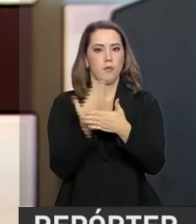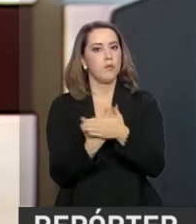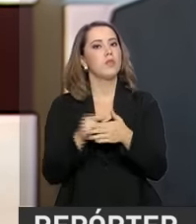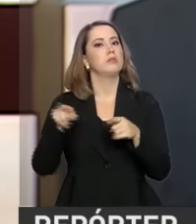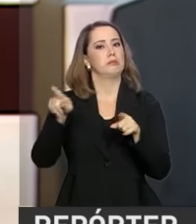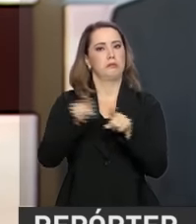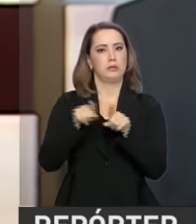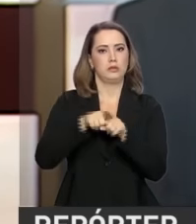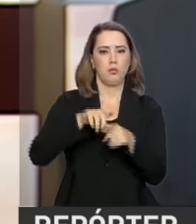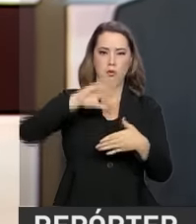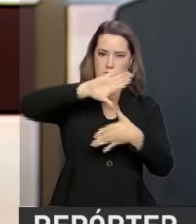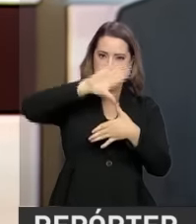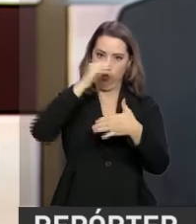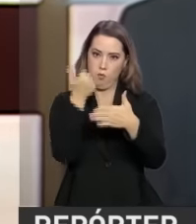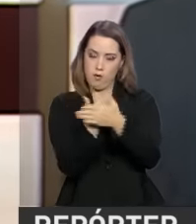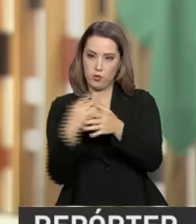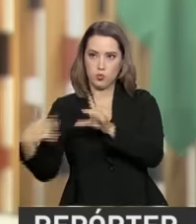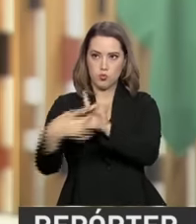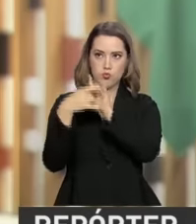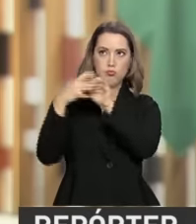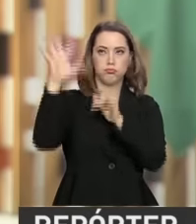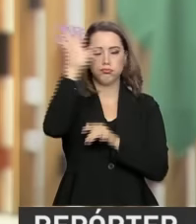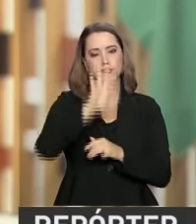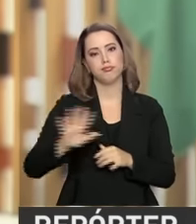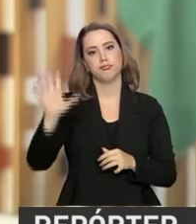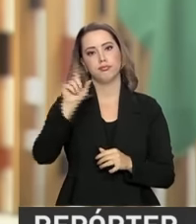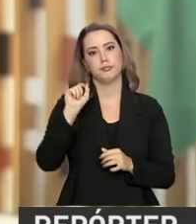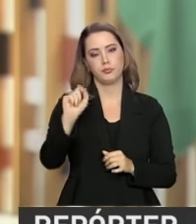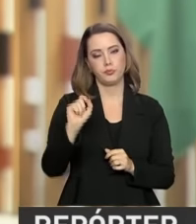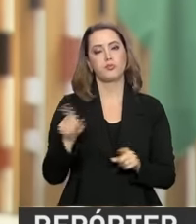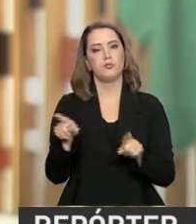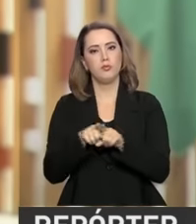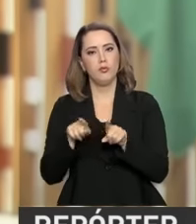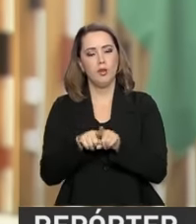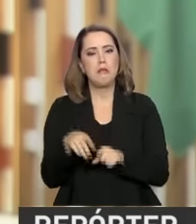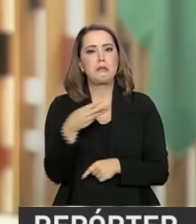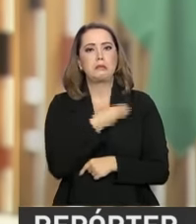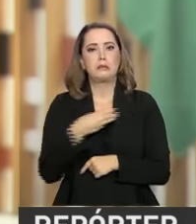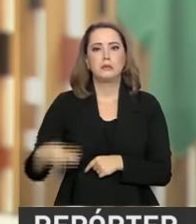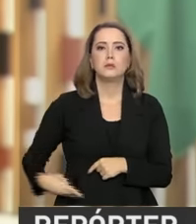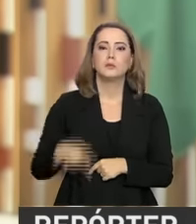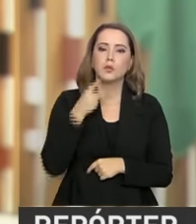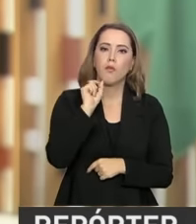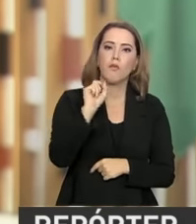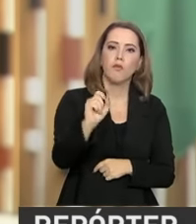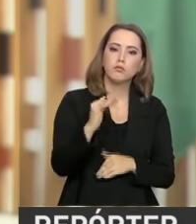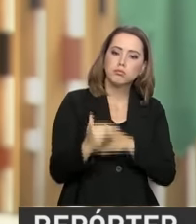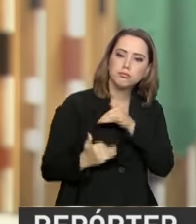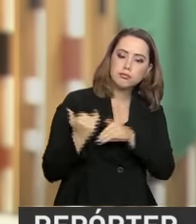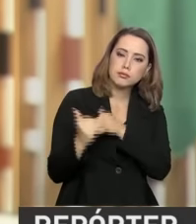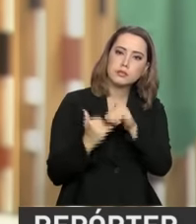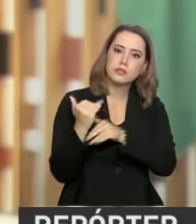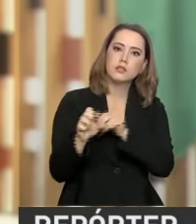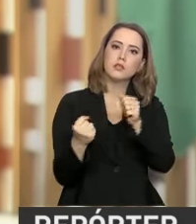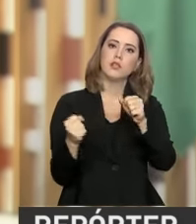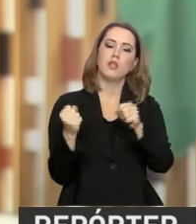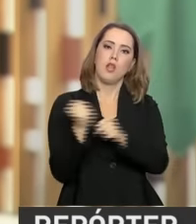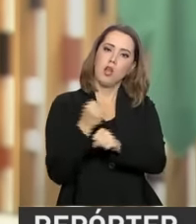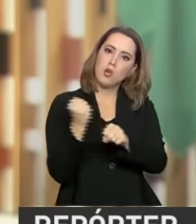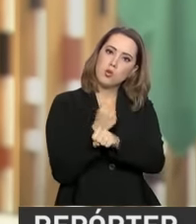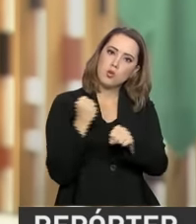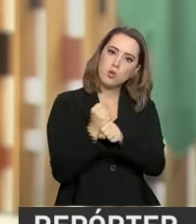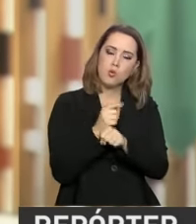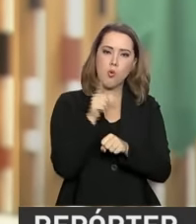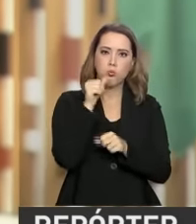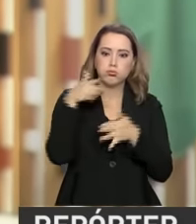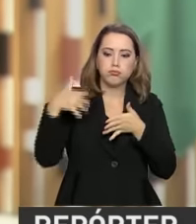resto do continente sul-americano segundo José Serra os ministros também avançaram nas conversas sobre a construção de uma hidrovia